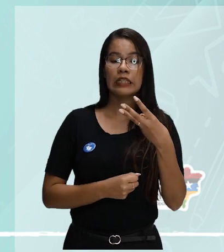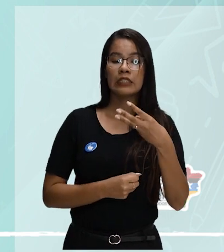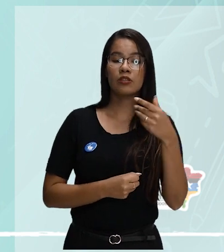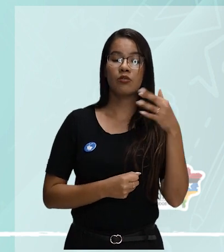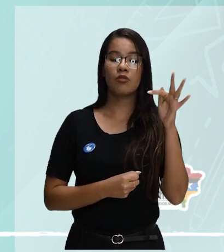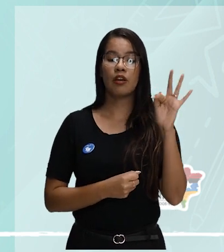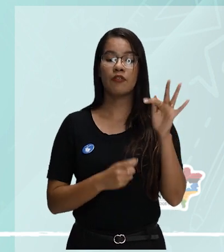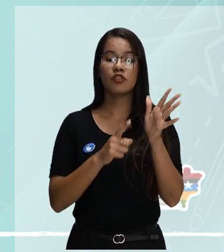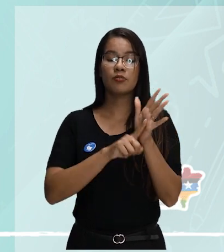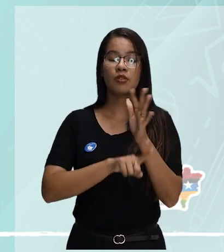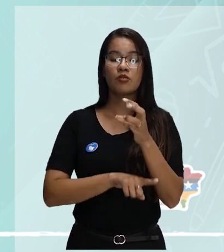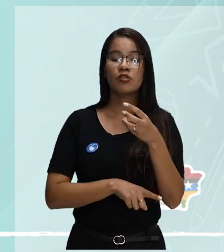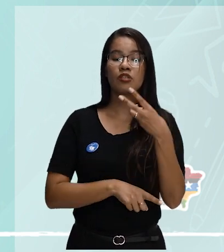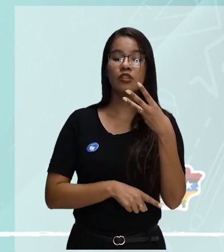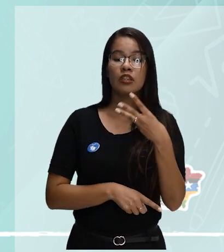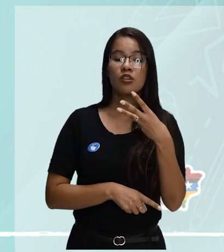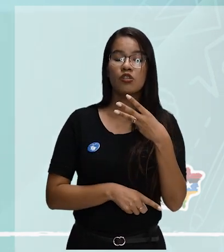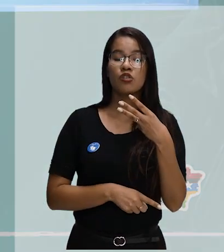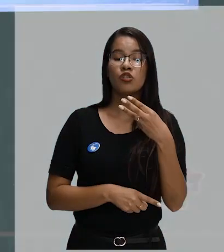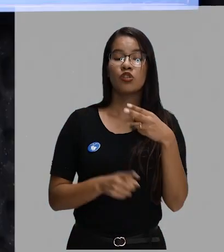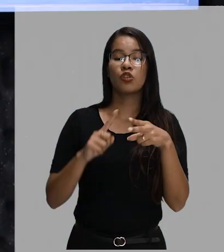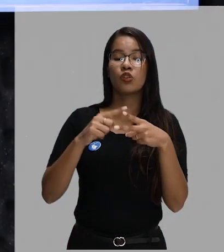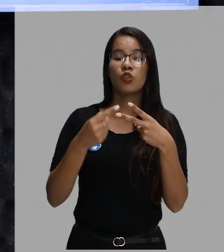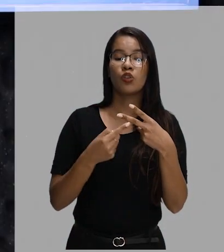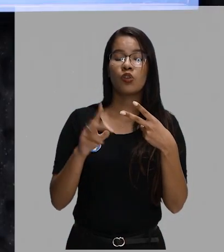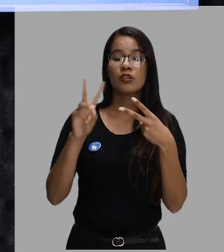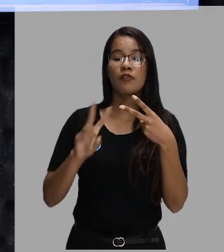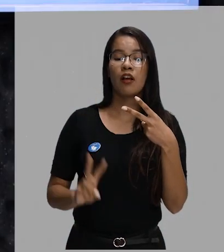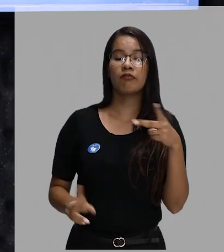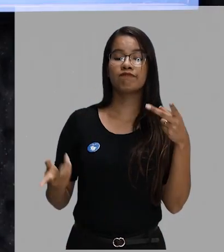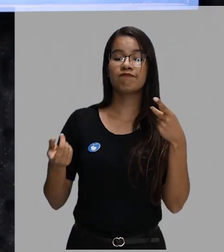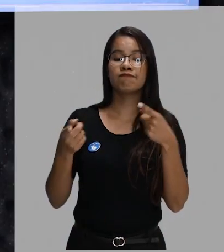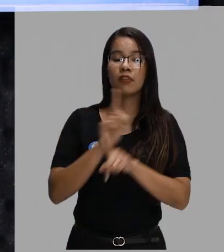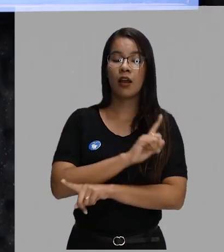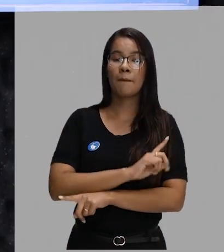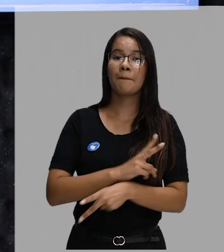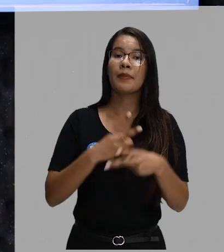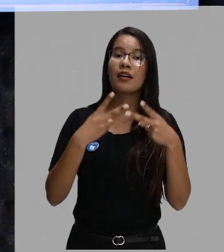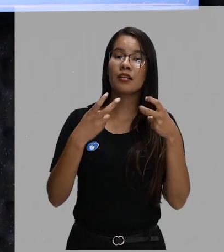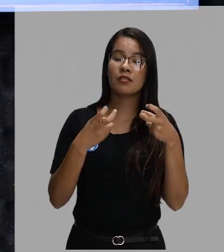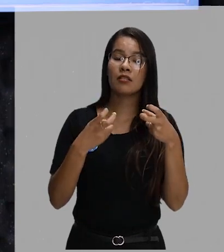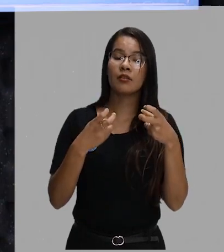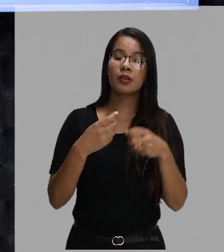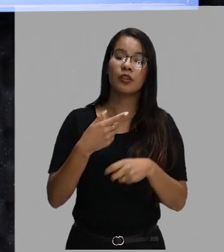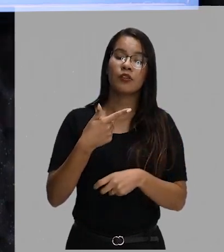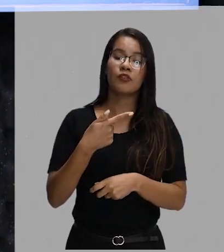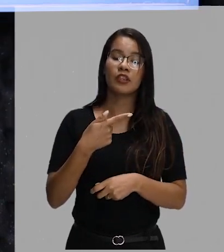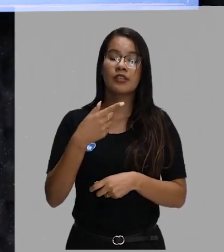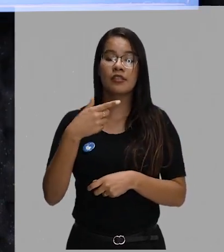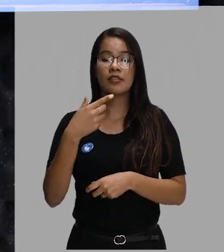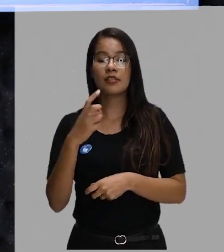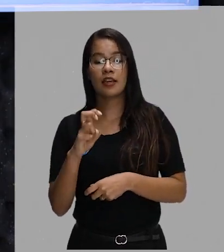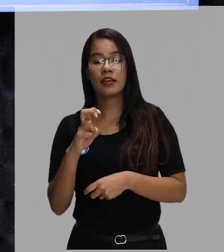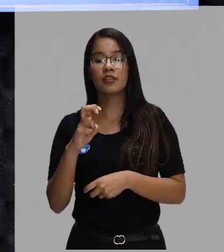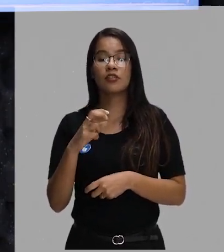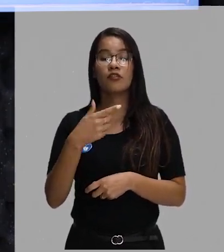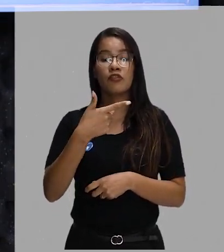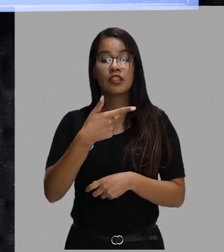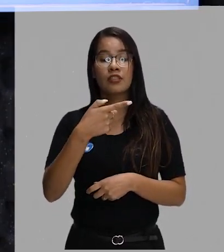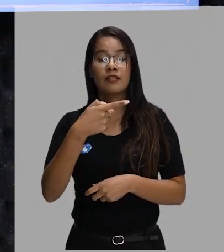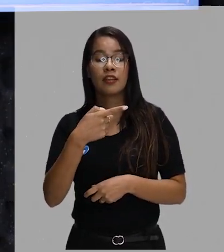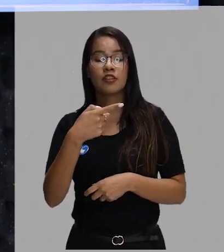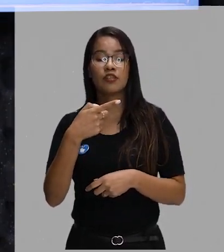valores opostos. Perceba que o f de 3 deu 27. E o f de menos 3 deu menos